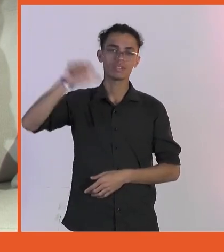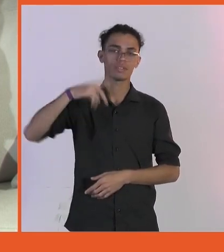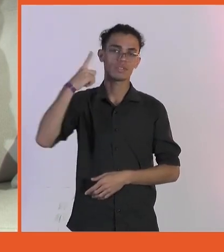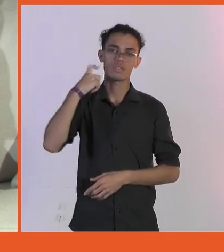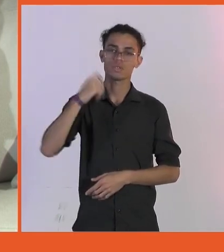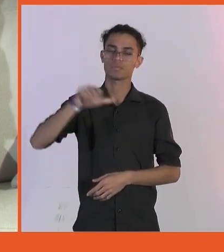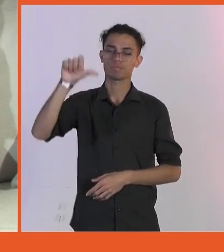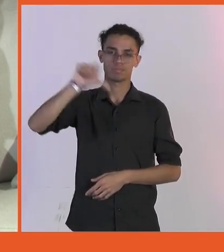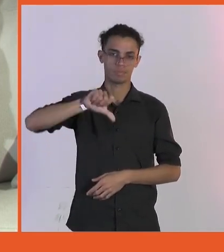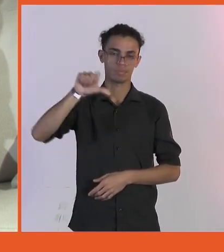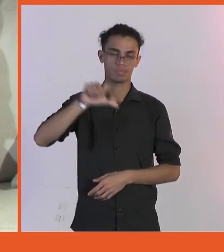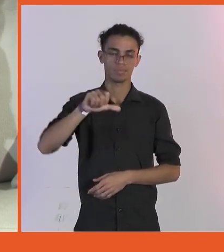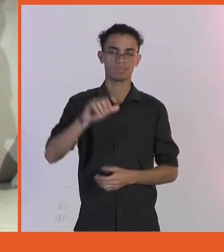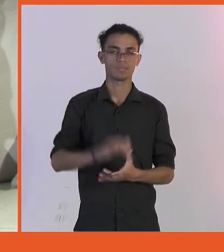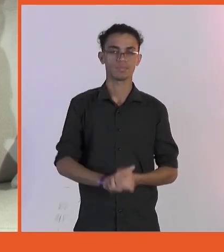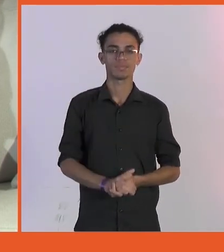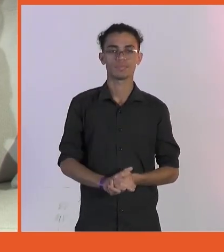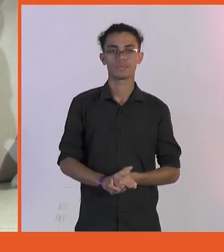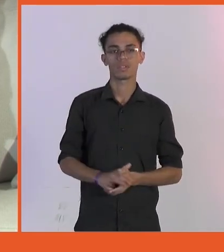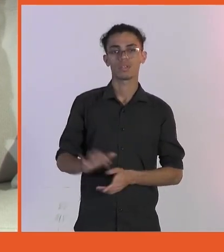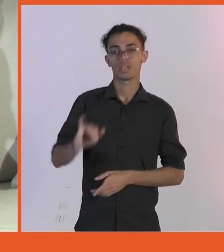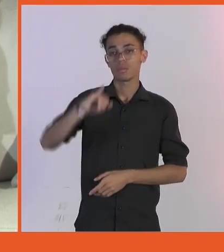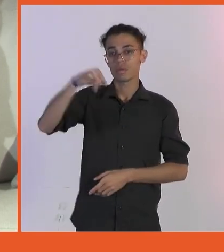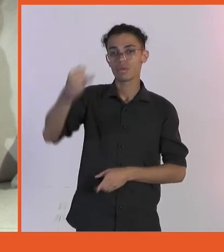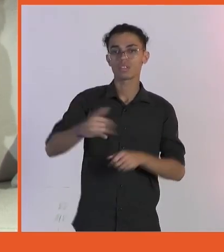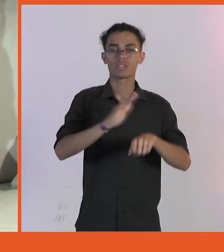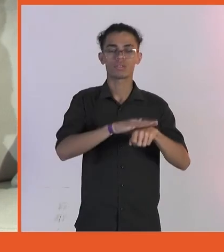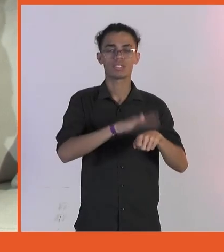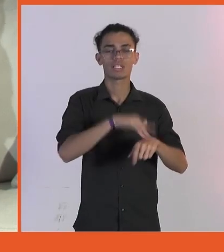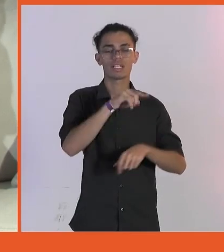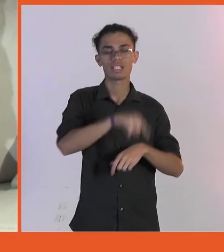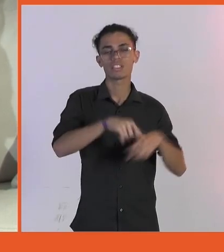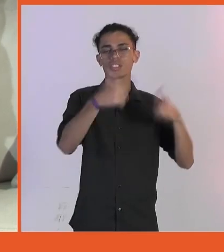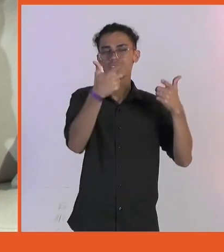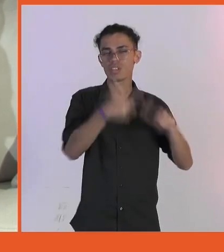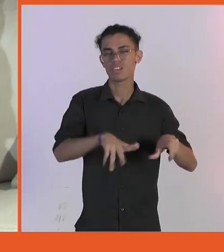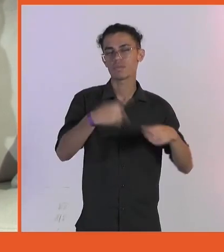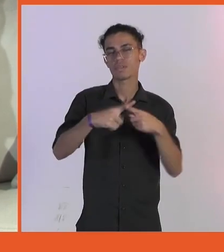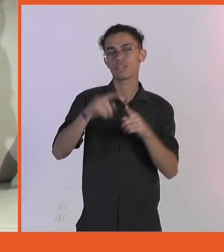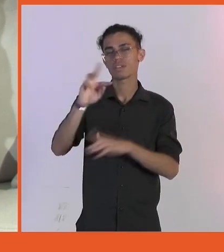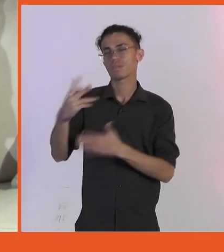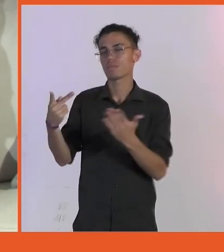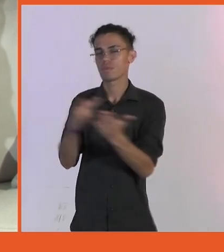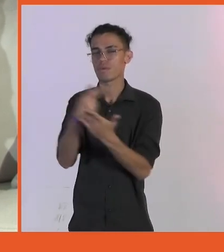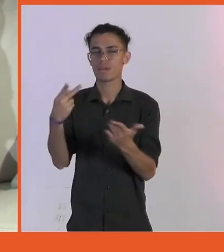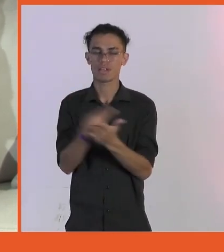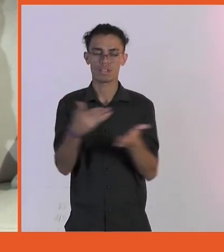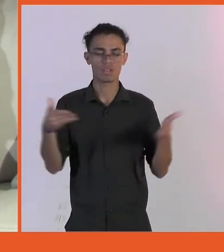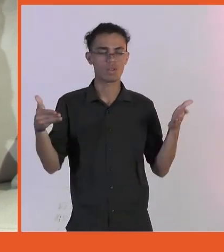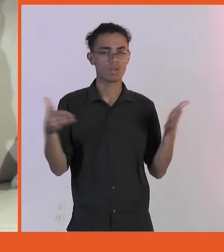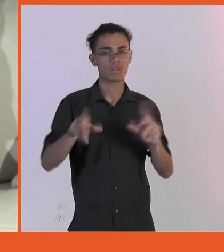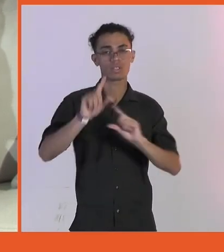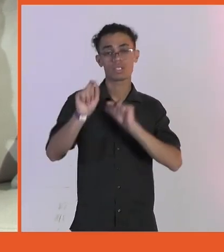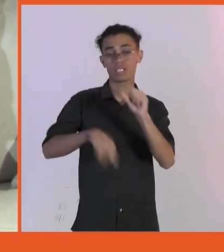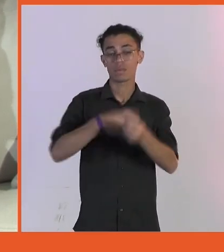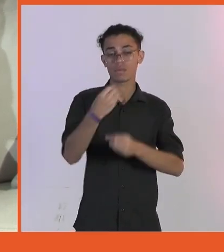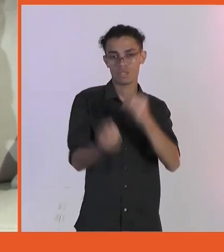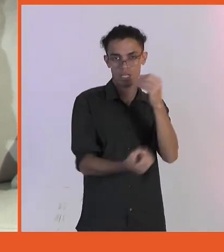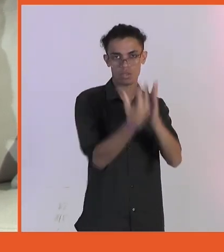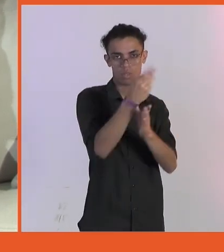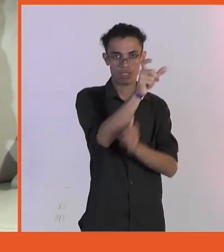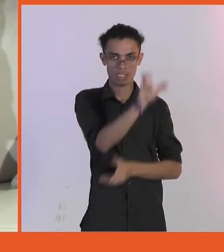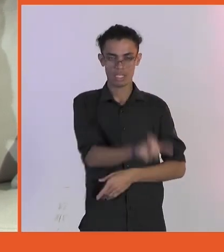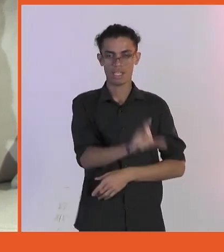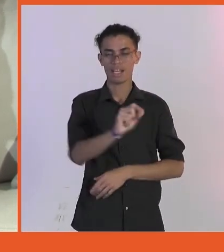energia ali e aproveita o que a gente faz ali pra poder alimentar as outras redes. Porque eu acho que o maior erro, hoje em dia também, de muitos criadores,